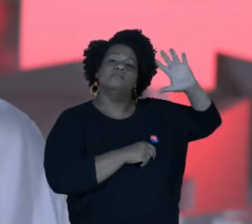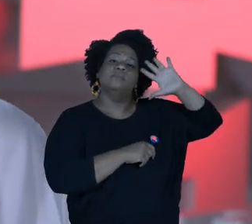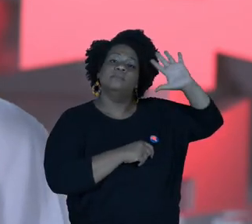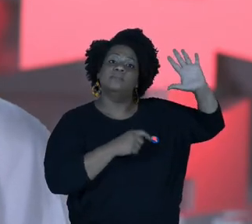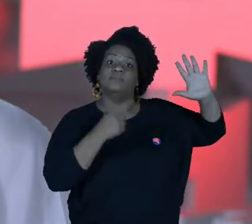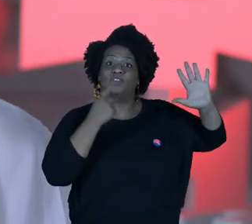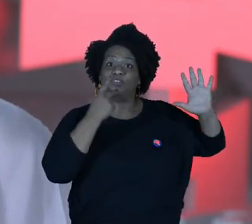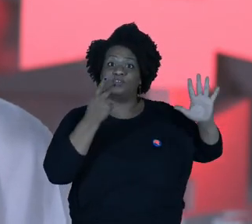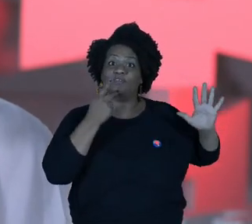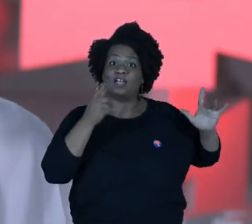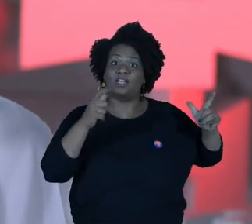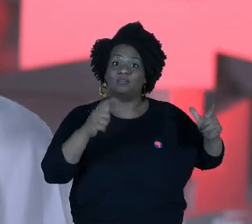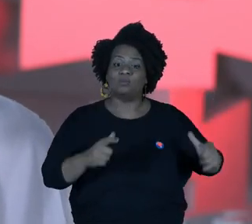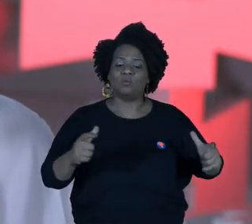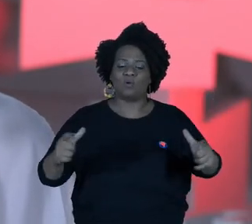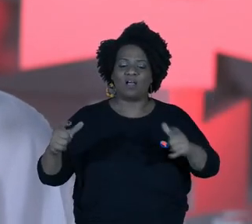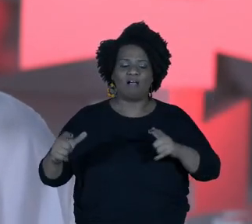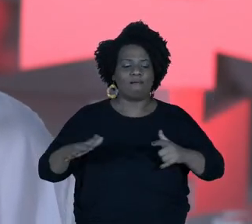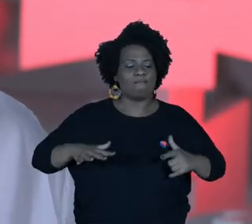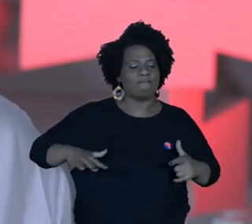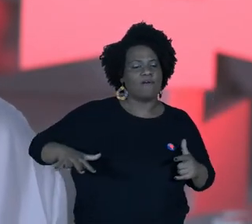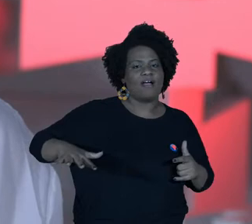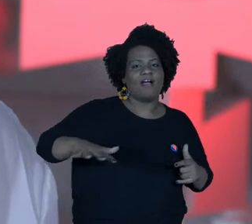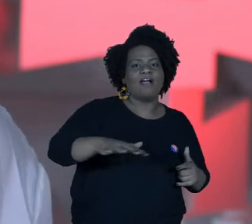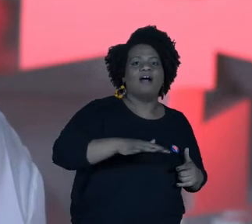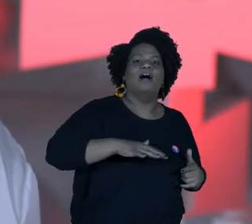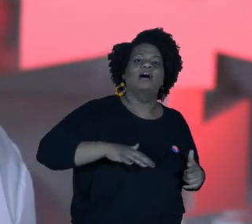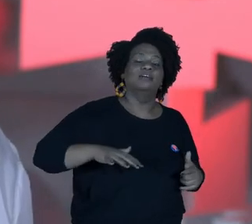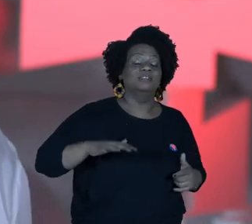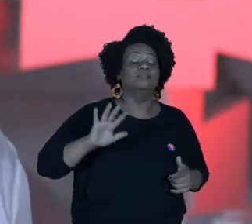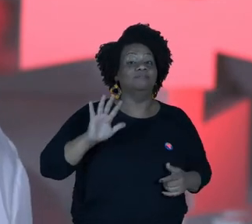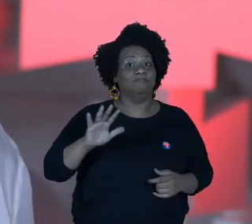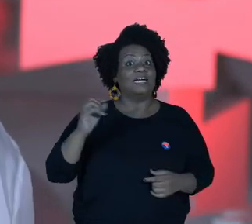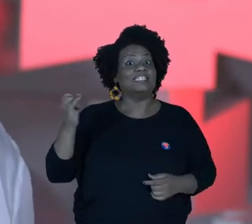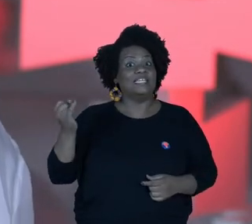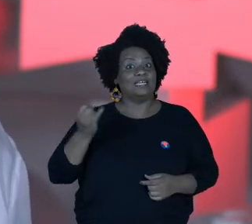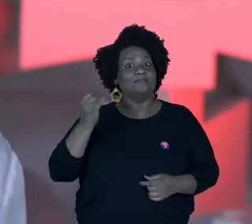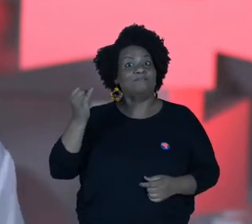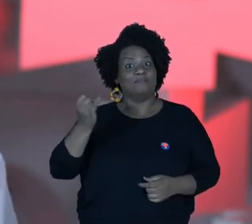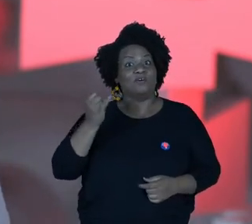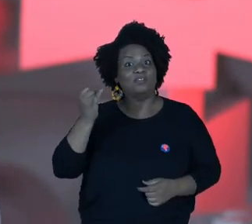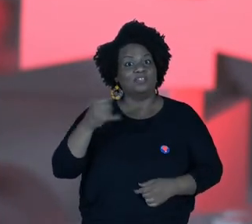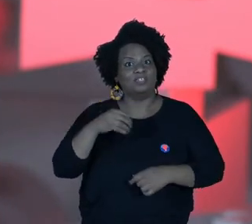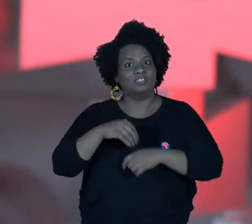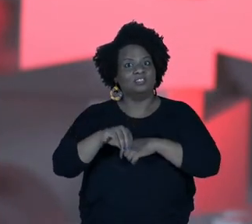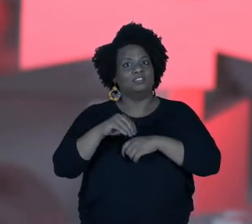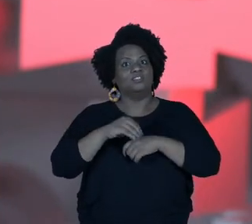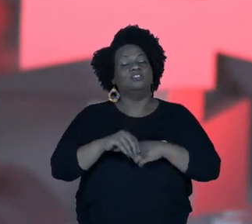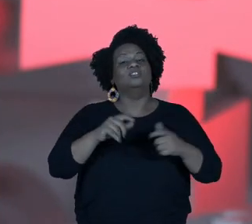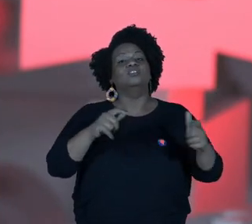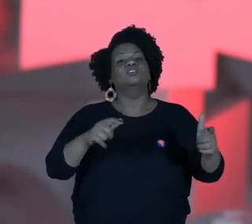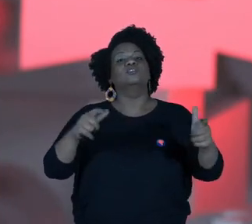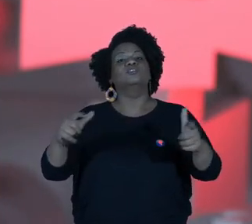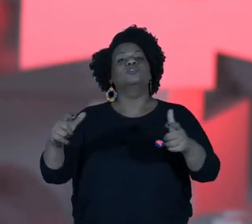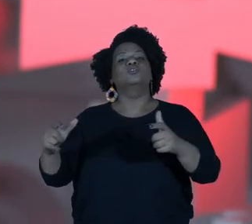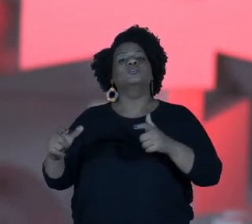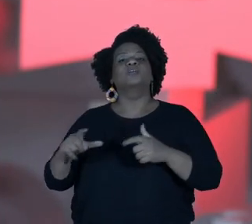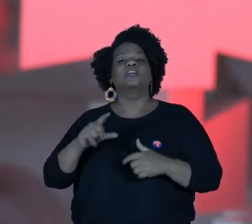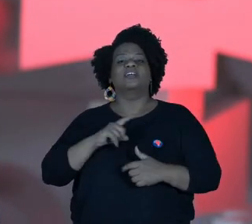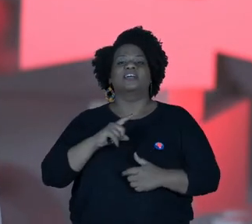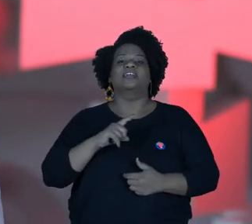falando espacialidade, eu achei muito importante trazer essa espacialidade do Greenaway.